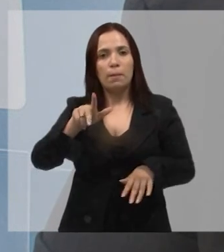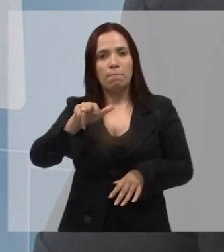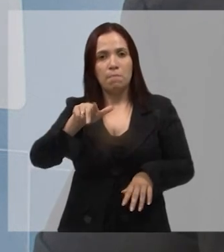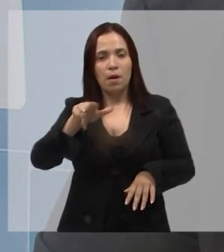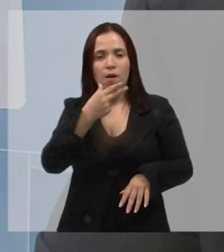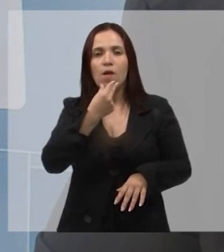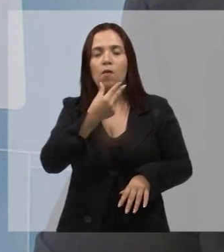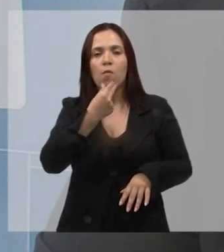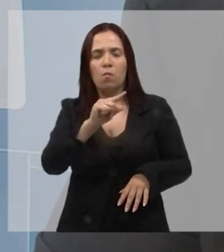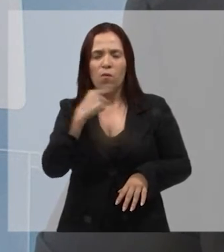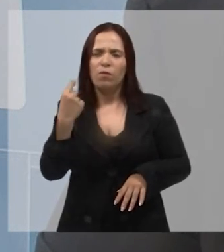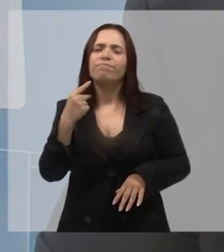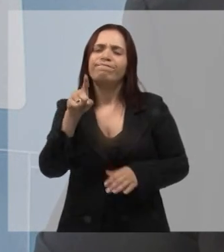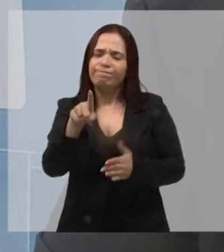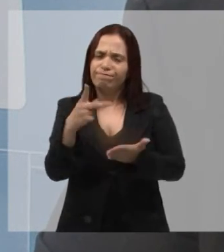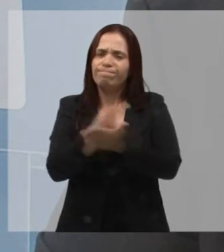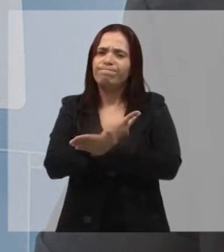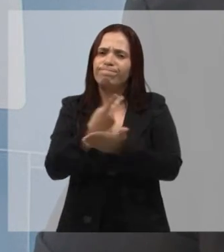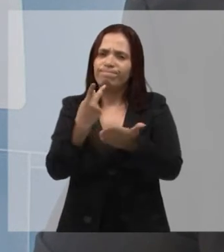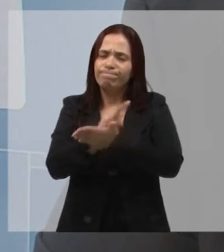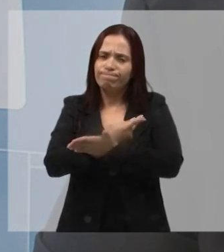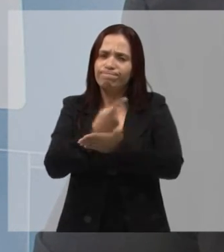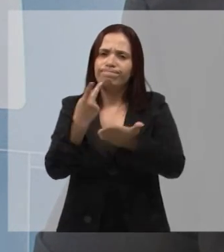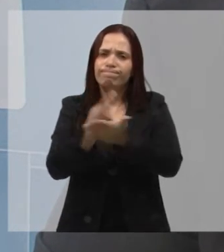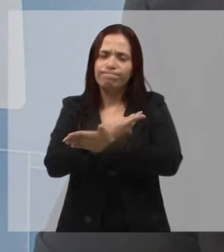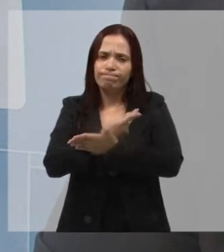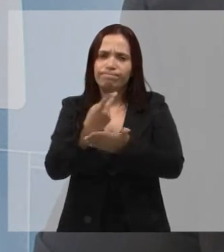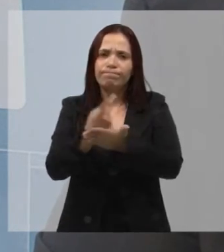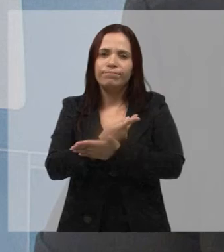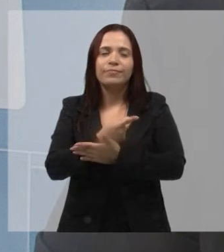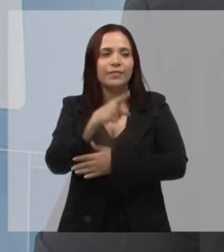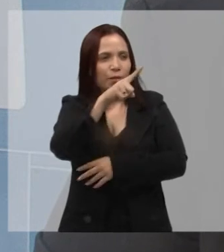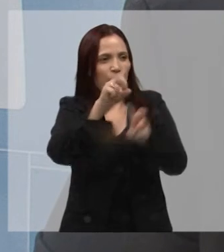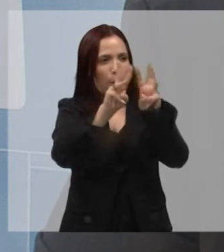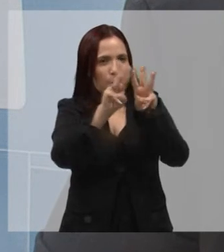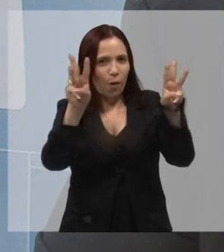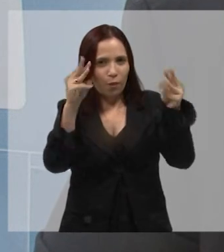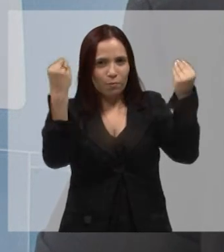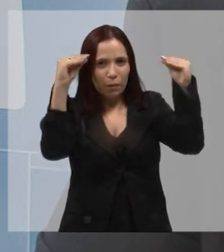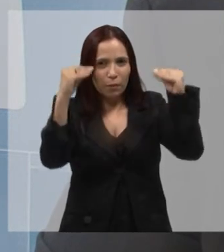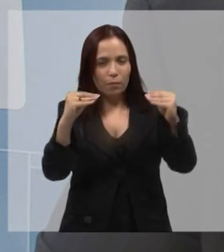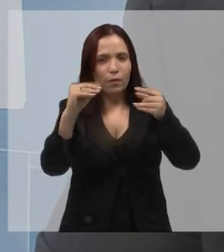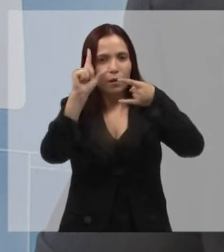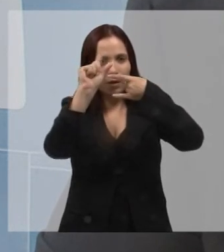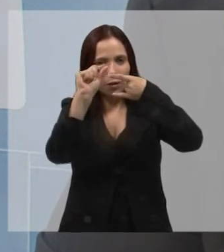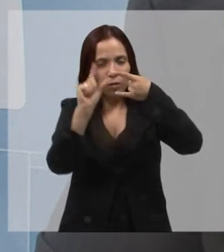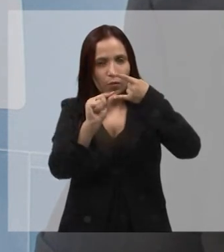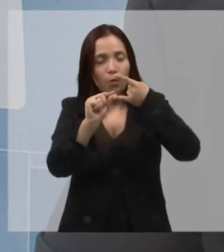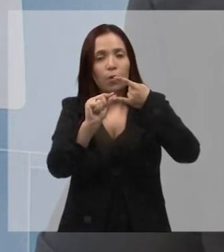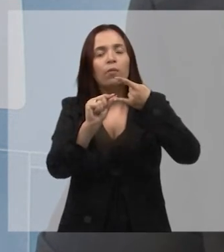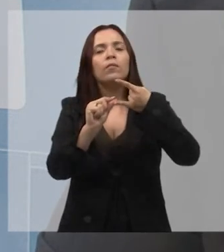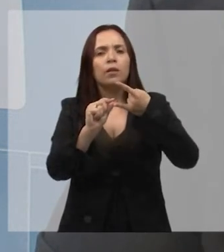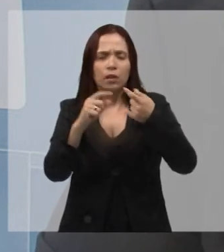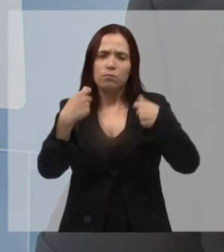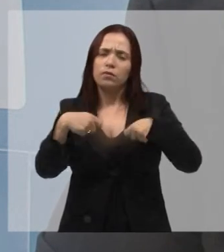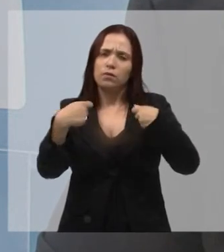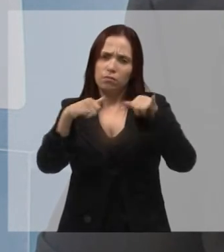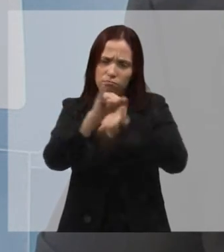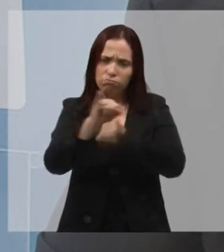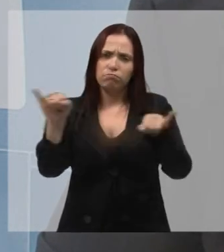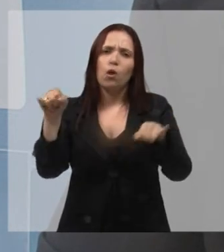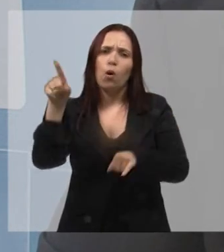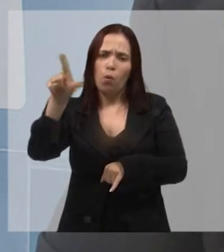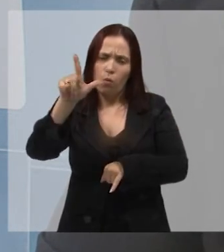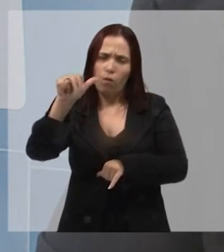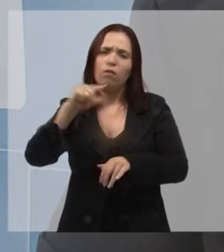irmão dele, que morreu. Eu acho isso um absurdo. Foi um dos seus comentários no seu blog e no seu YouTube. Por favor, Carlinhos, fala. Dá a César o que é de César, a Lula o que é de